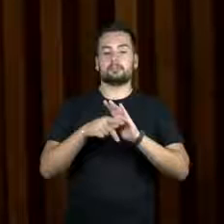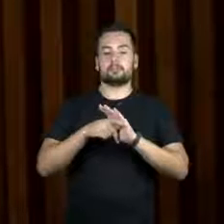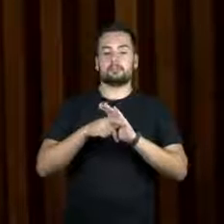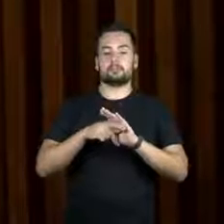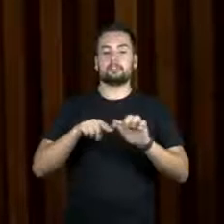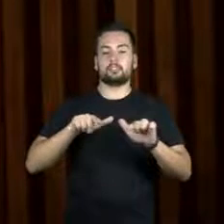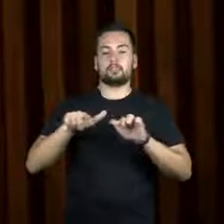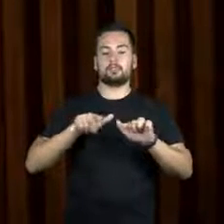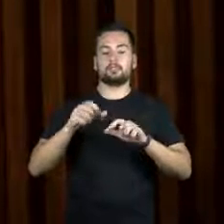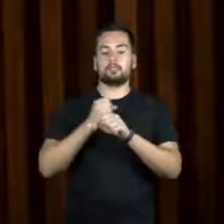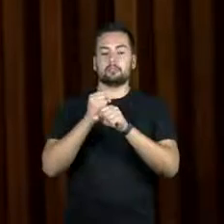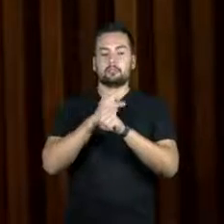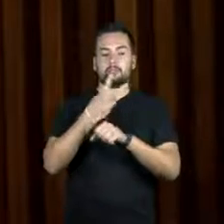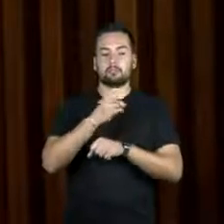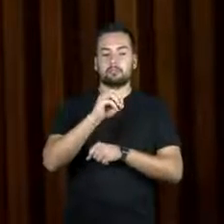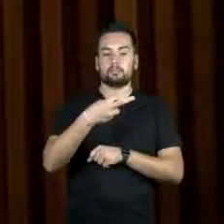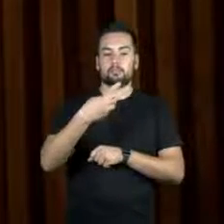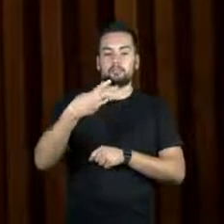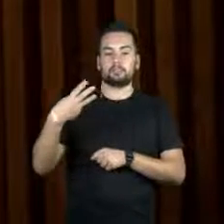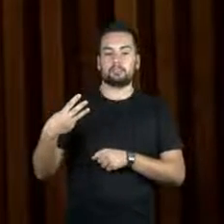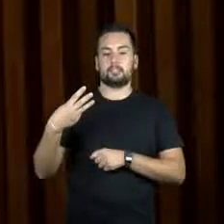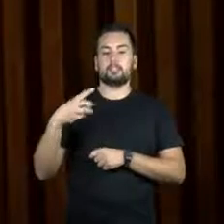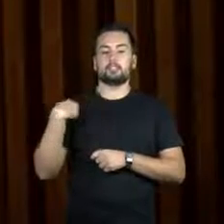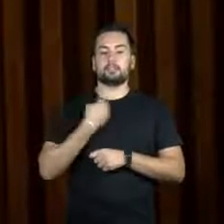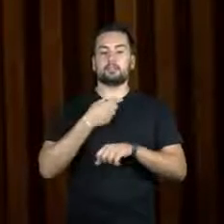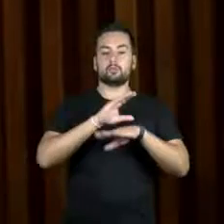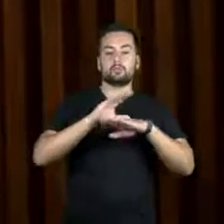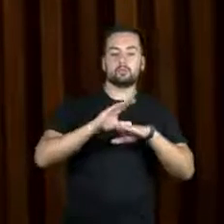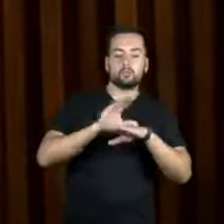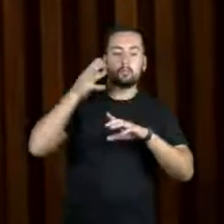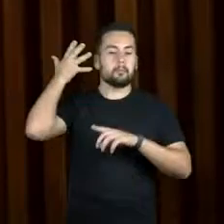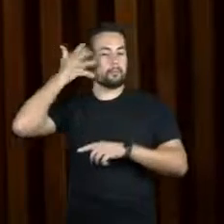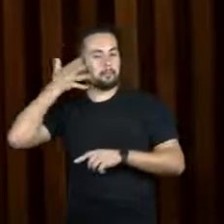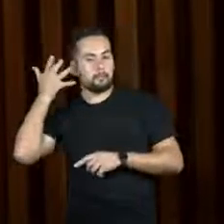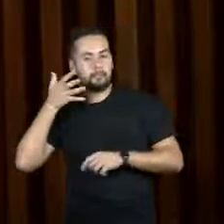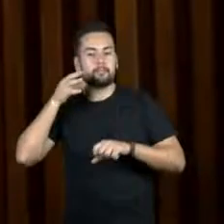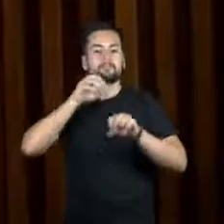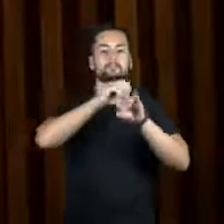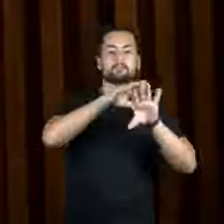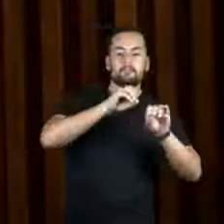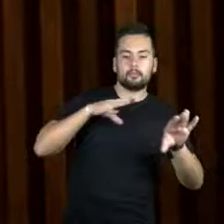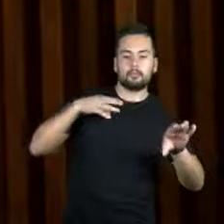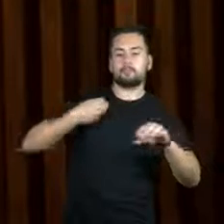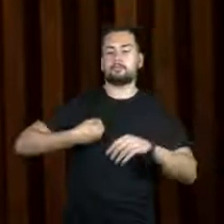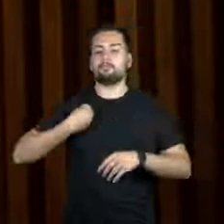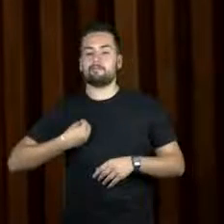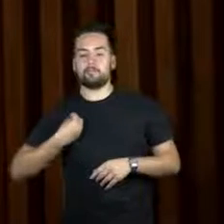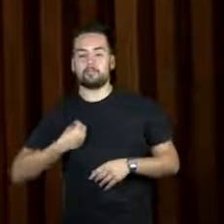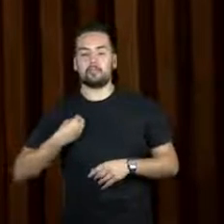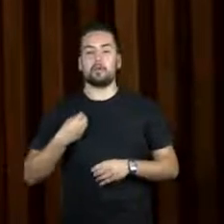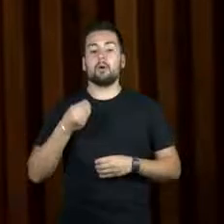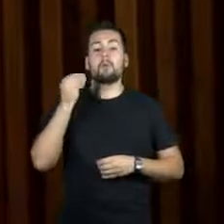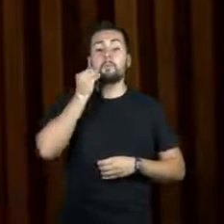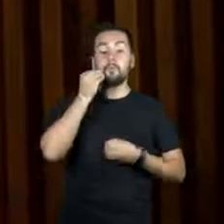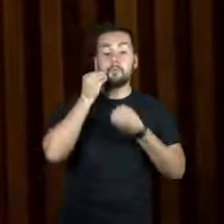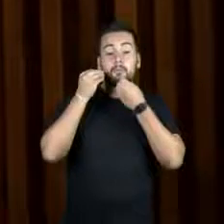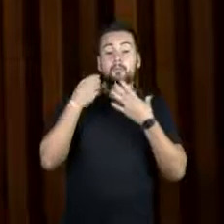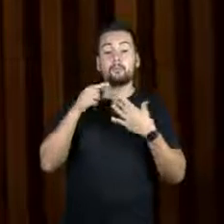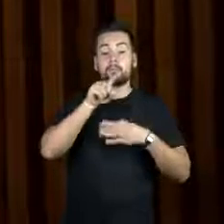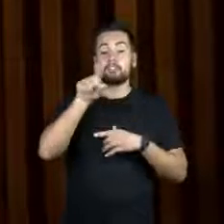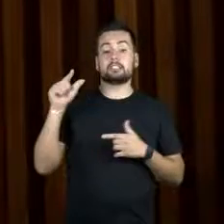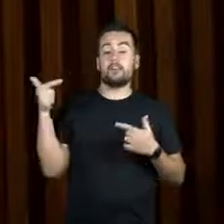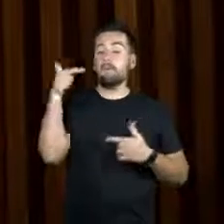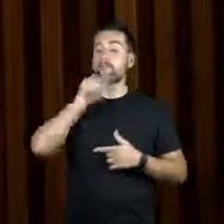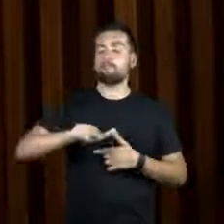2023, realizaremos cursos, palestras e workshops presenciais e online, uma ótima chance para alcançar novos patamares nas mais